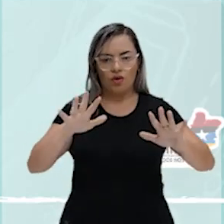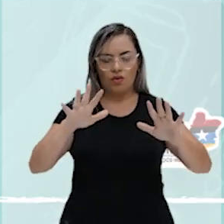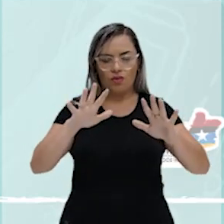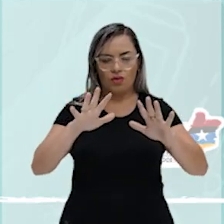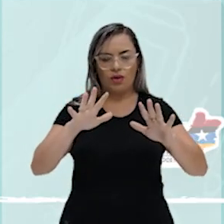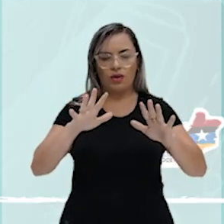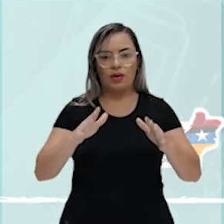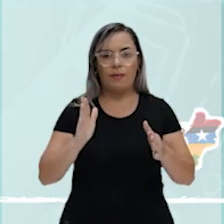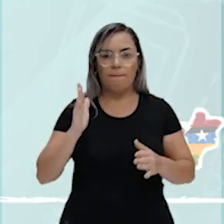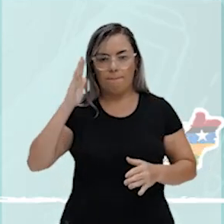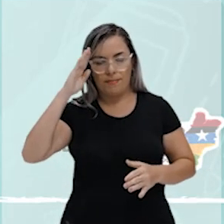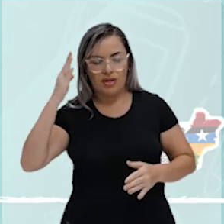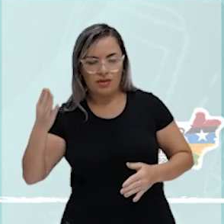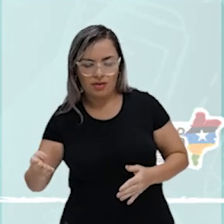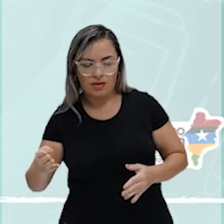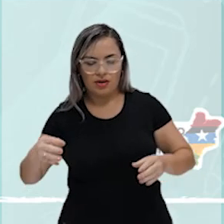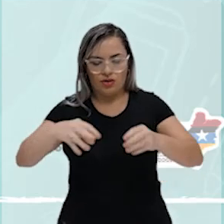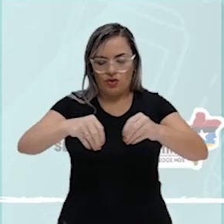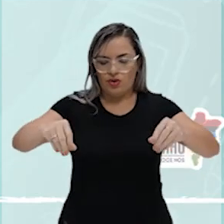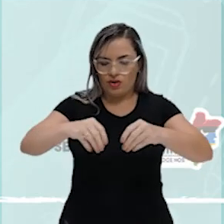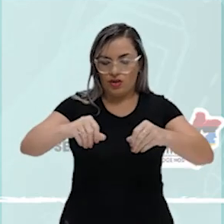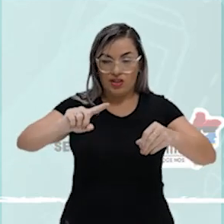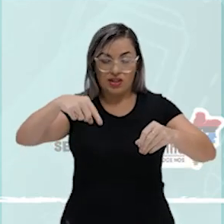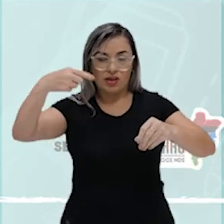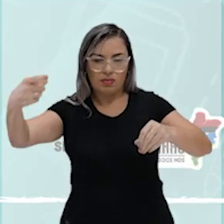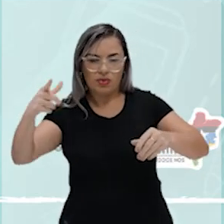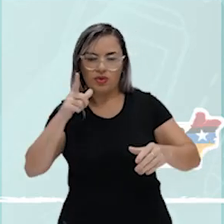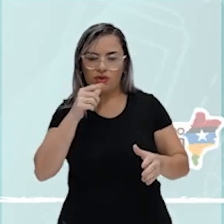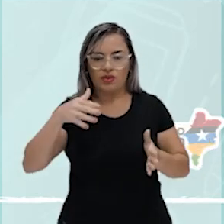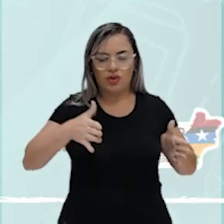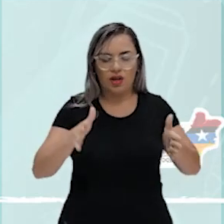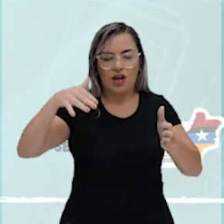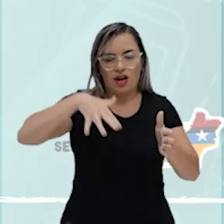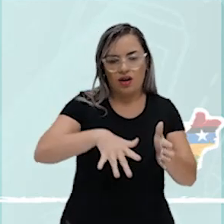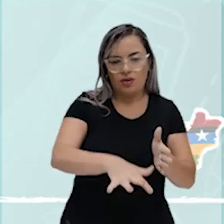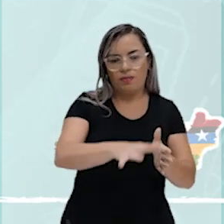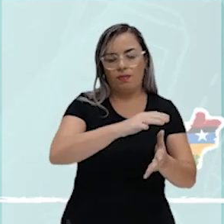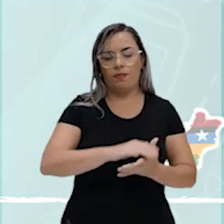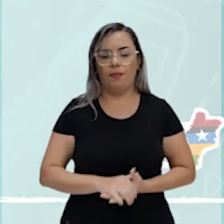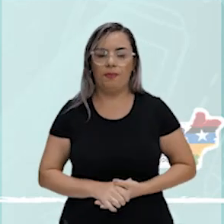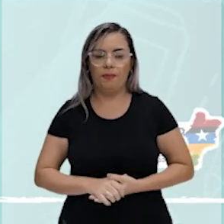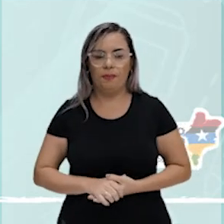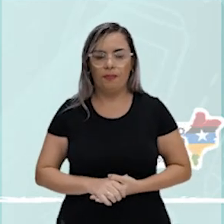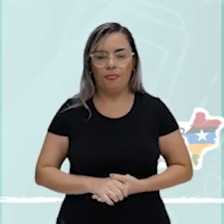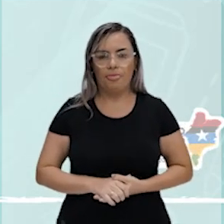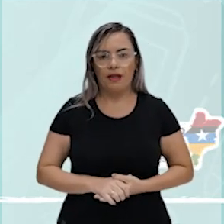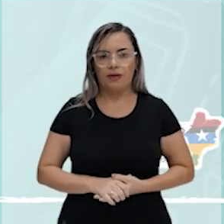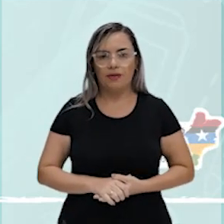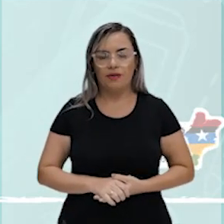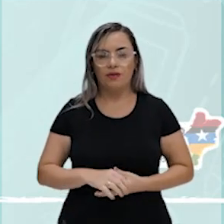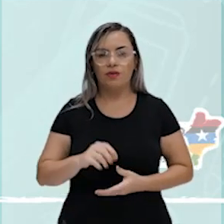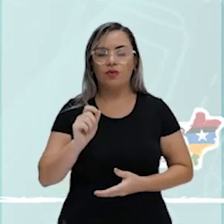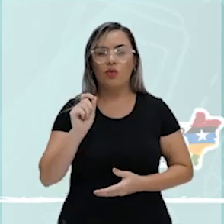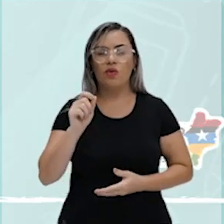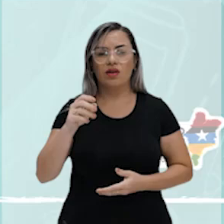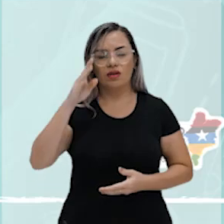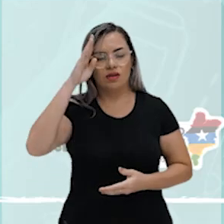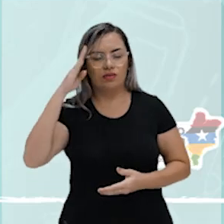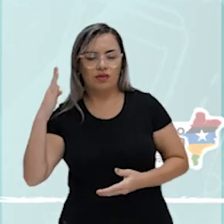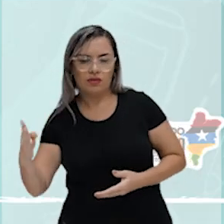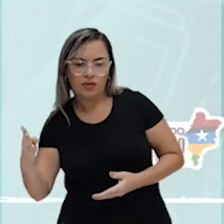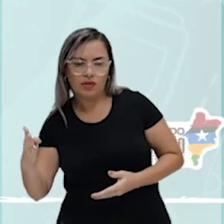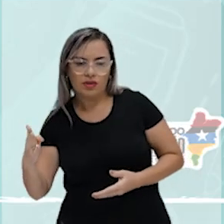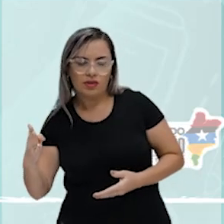só poluição atmosférica. Então, quais são as principais fontes geradoras da poluição